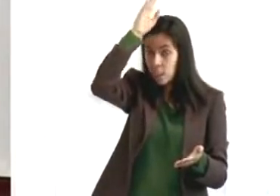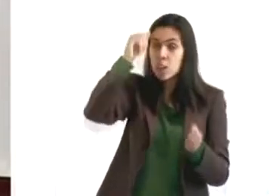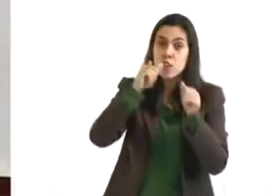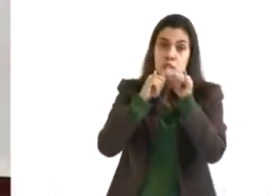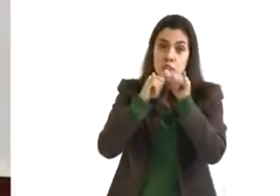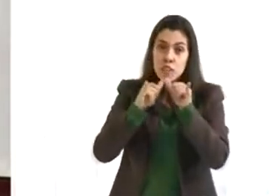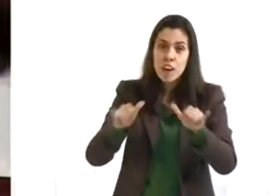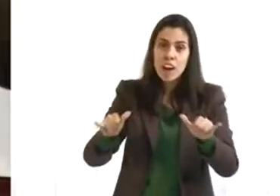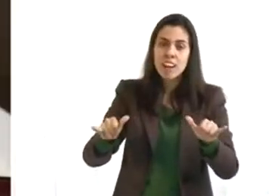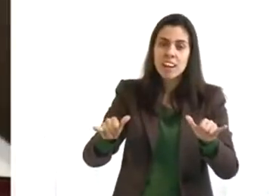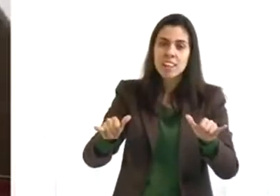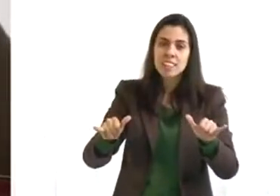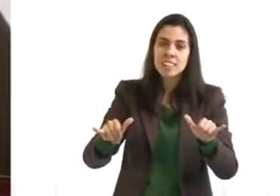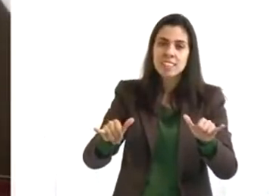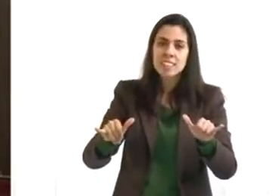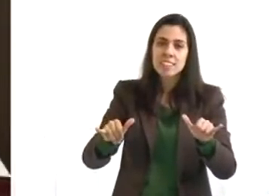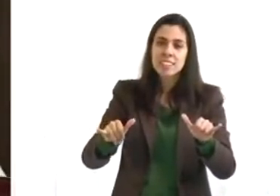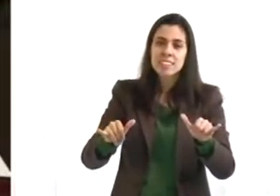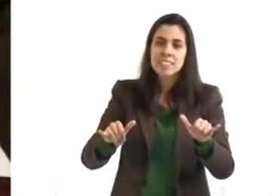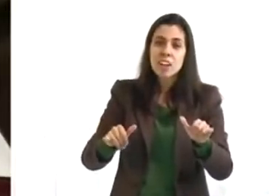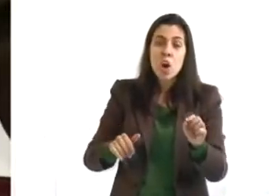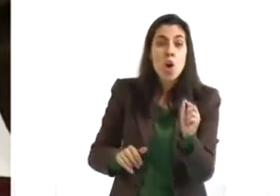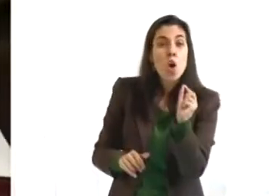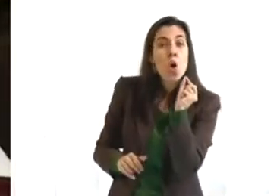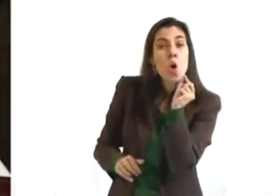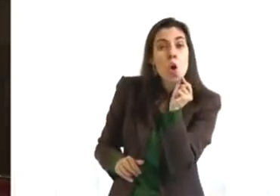pés dos que anunciam coisas boas.